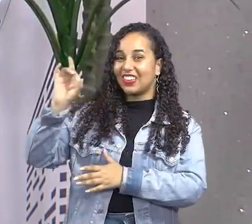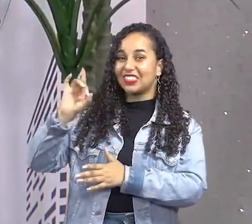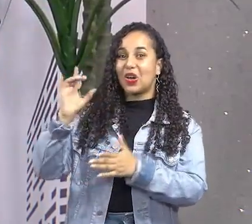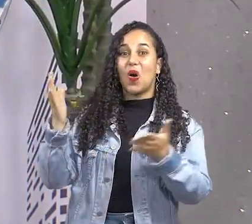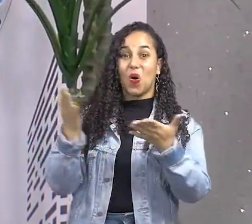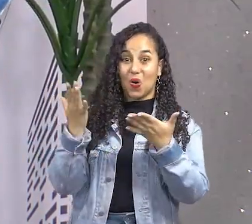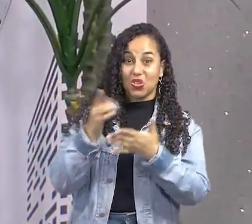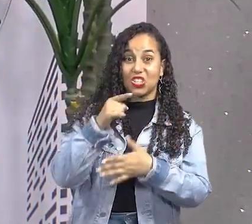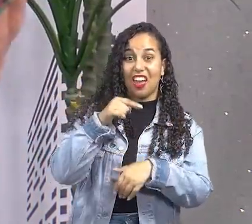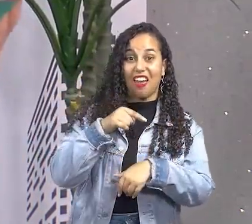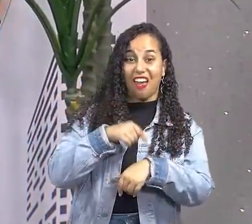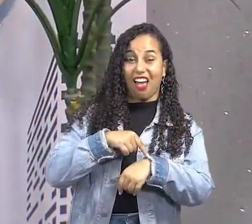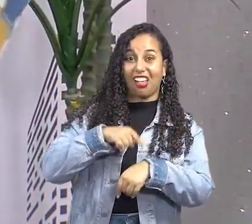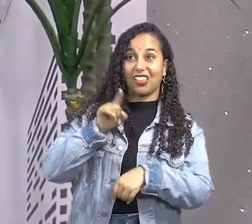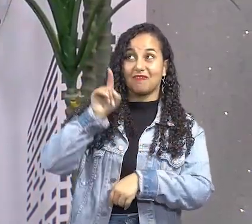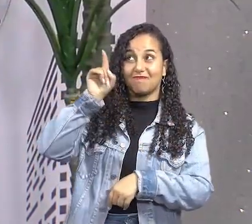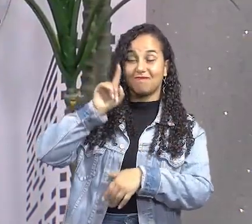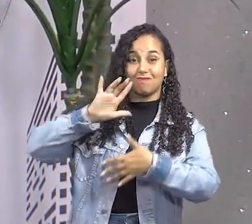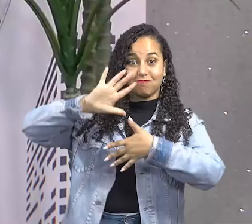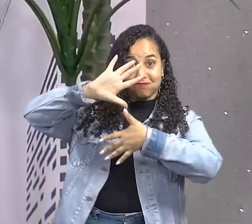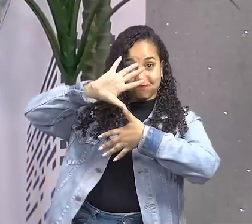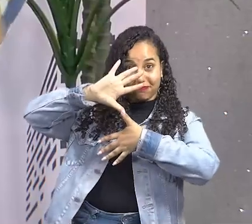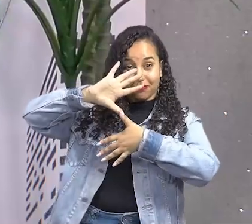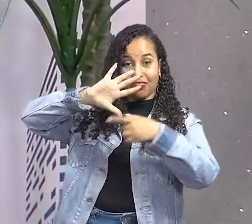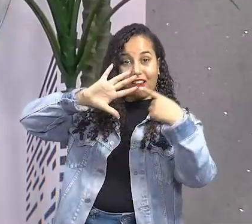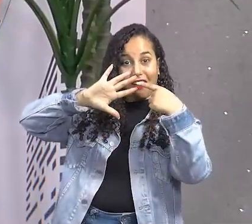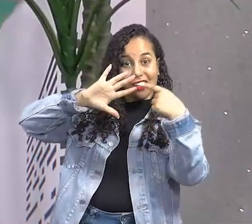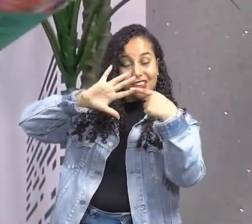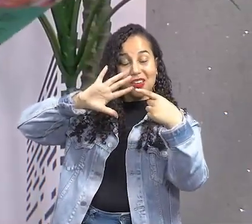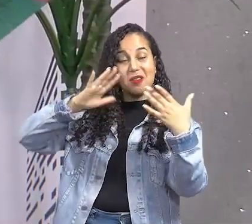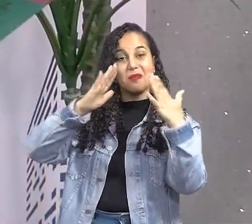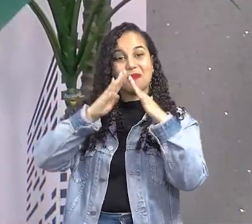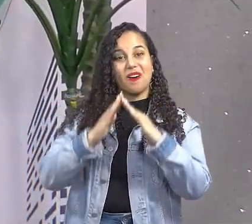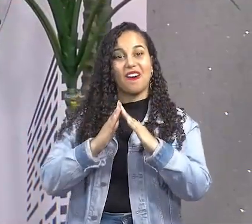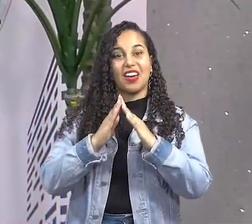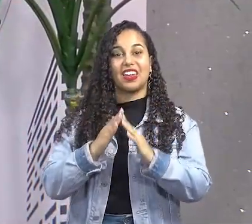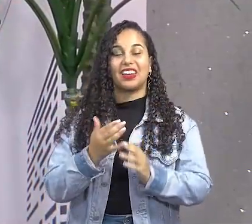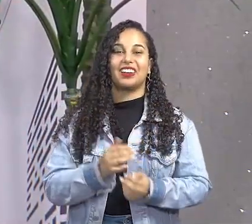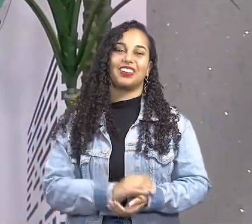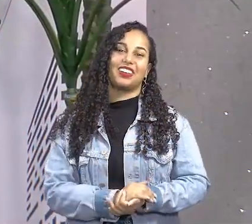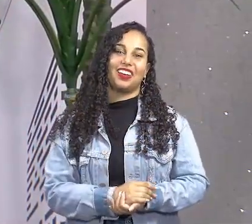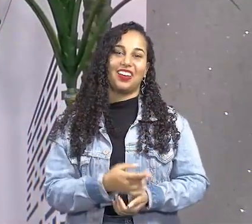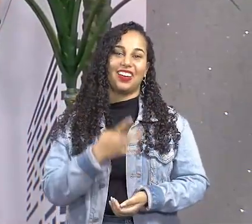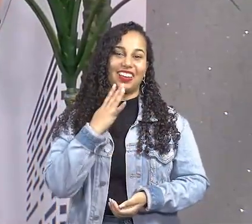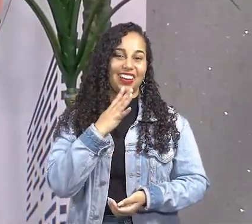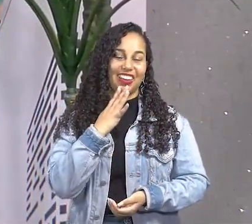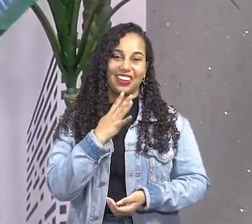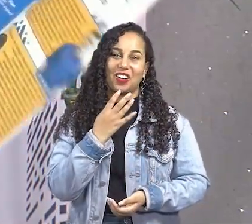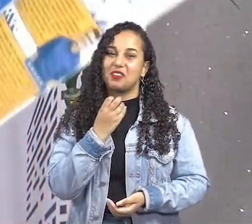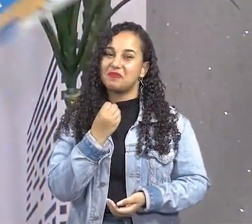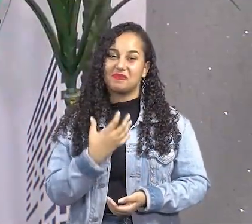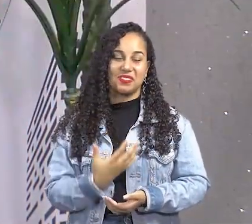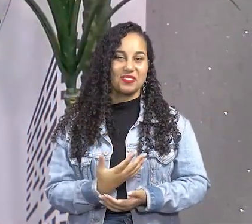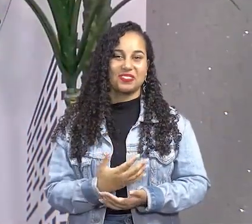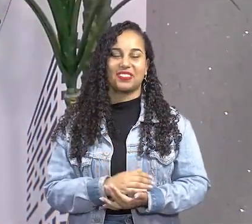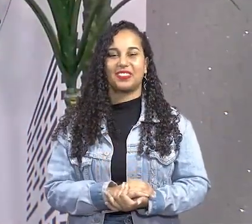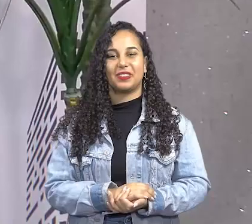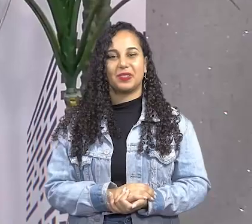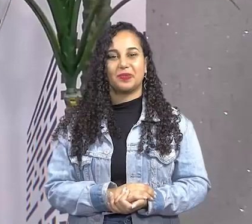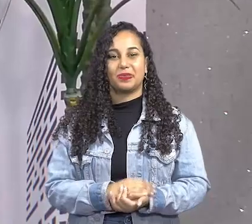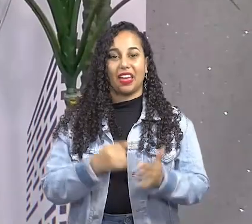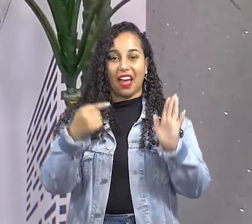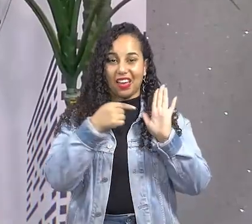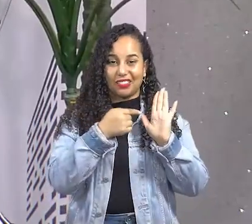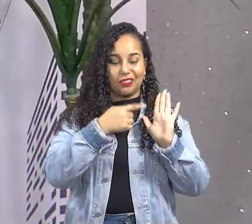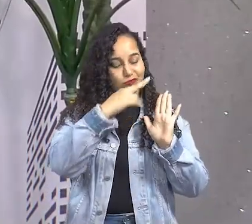lá no Canadá hoje, entre 8 mil alunos, ela foi escolhida. Que legal, isso é muito bom. Então aqui